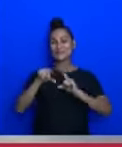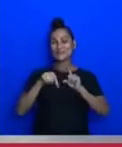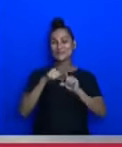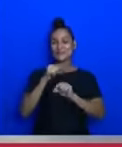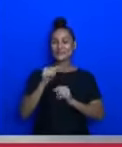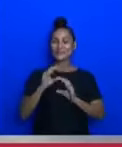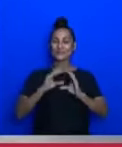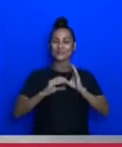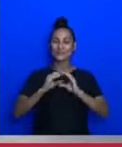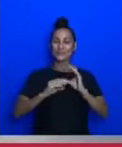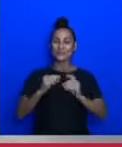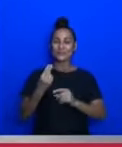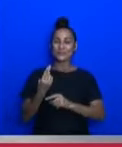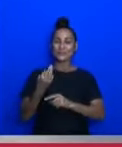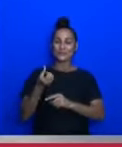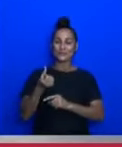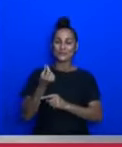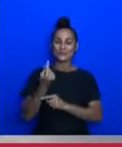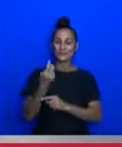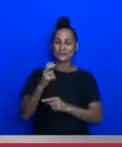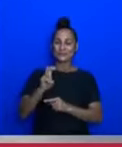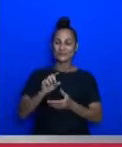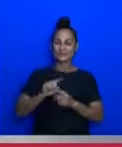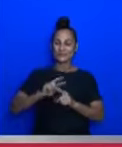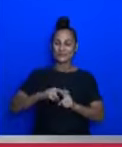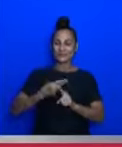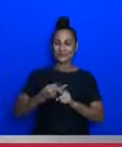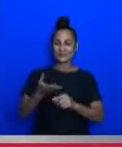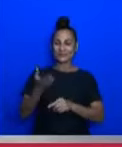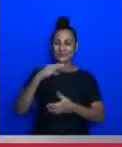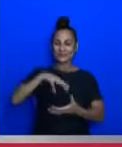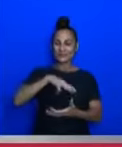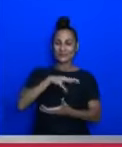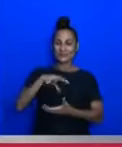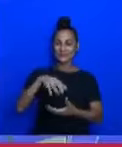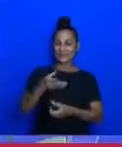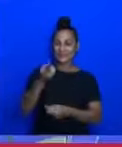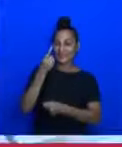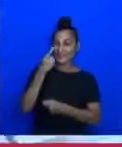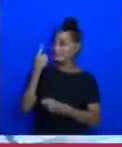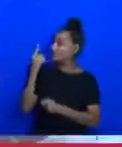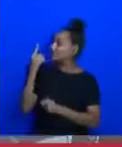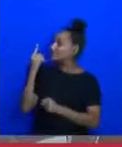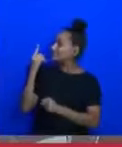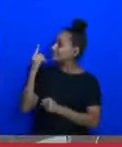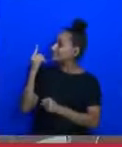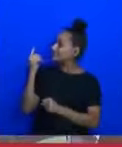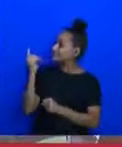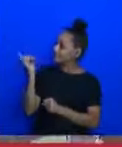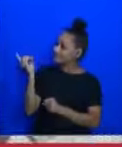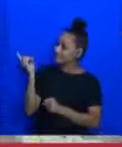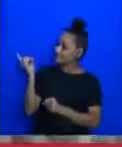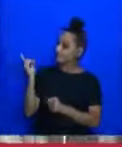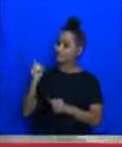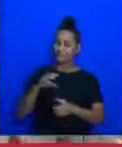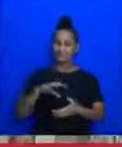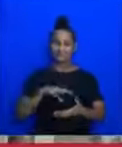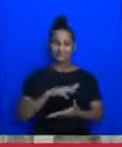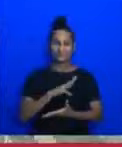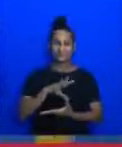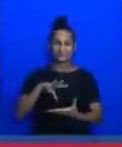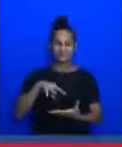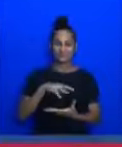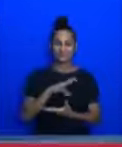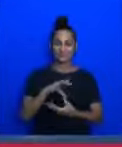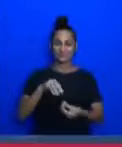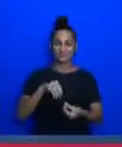sorteio do concurso 2615 da dupla cena. Globo ligado, bolas posicionadas, valendo.